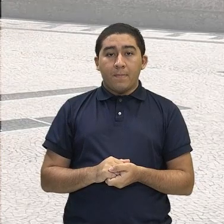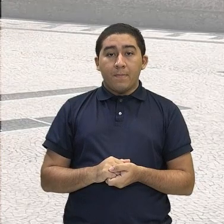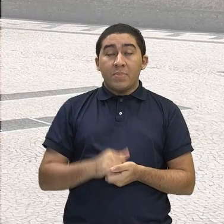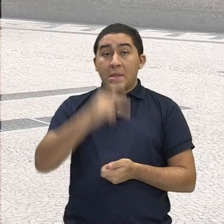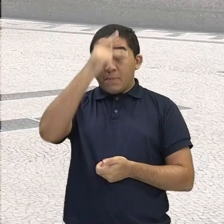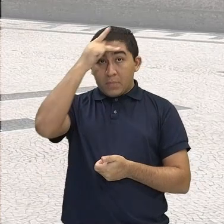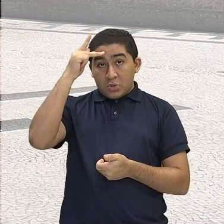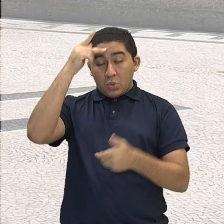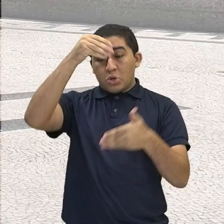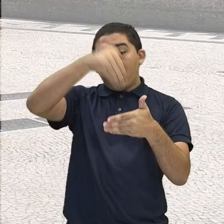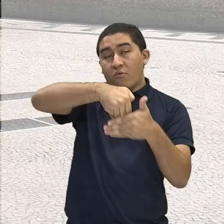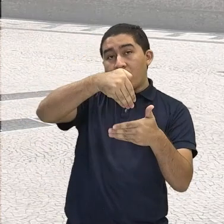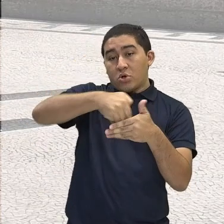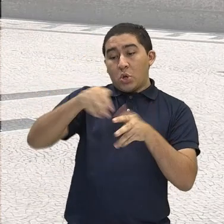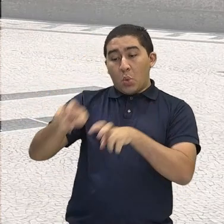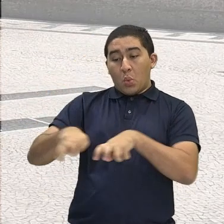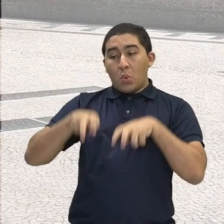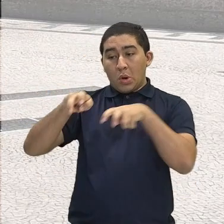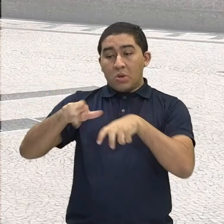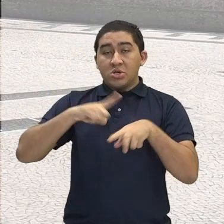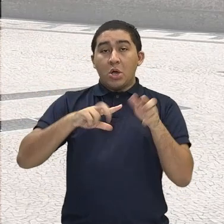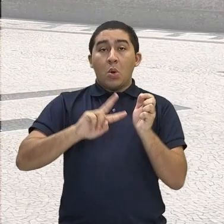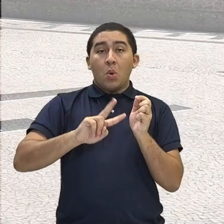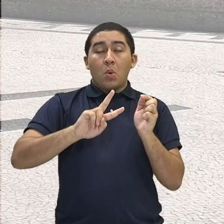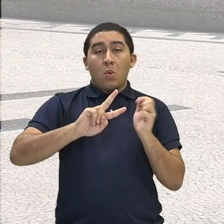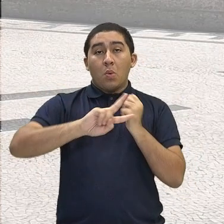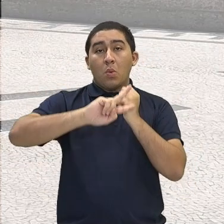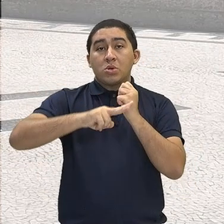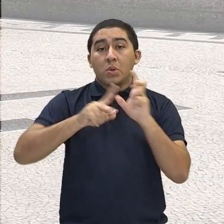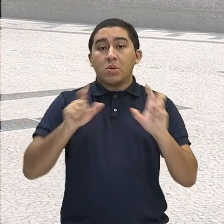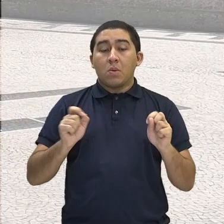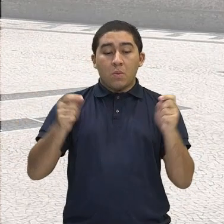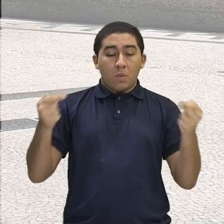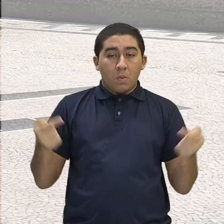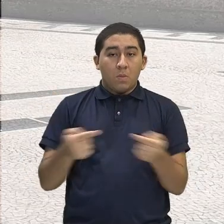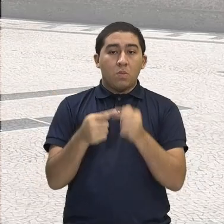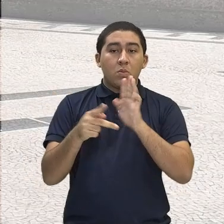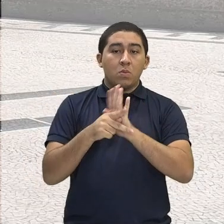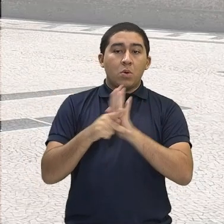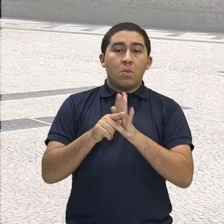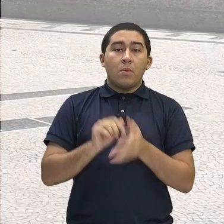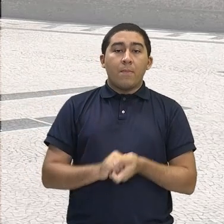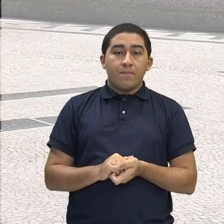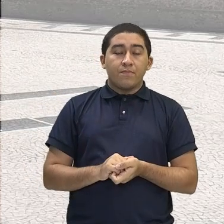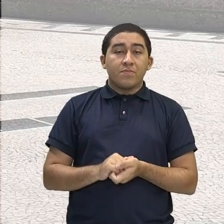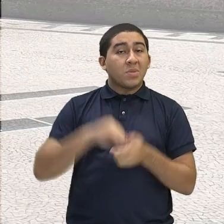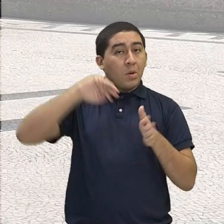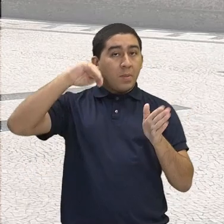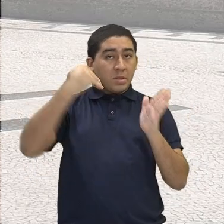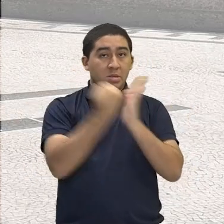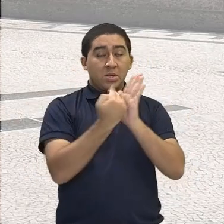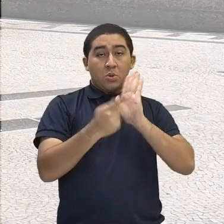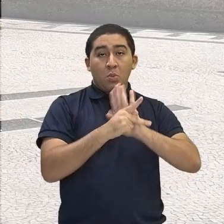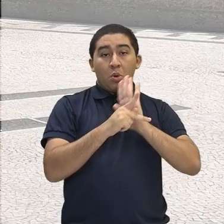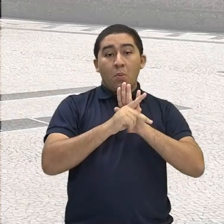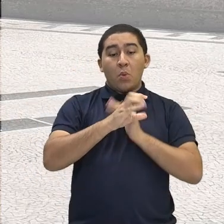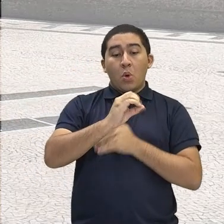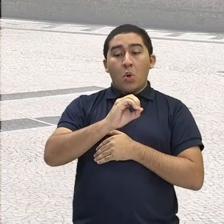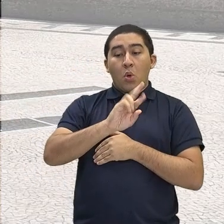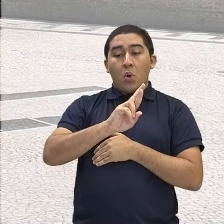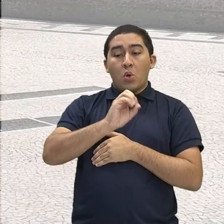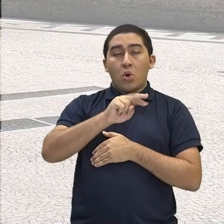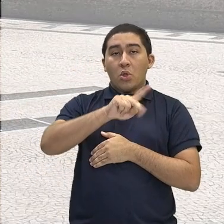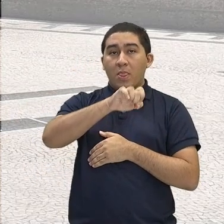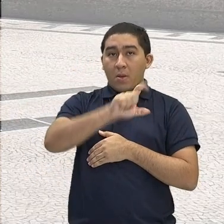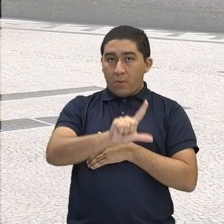eleitores, né, rurais acabassem ali vinculados, né, à postura do coronel.